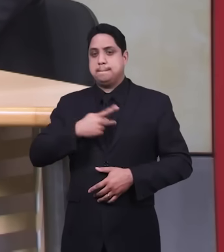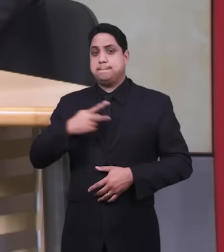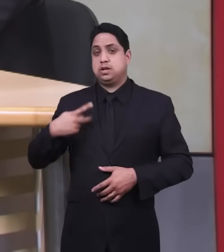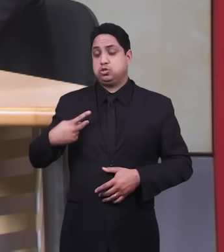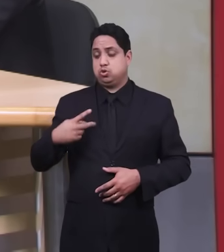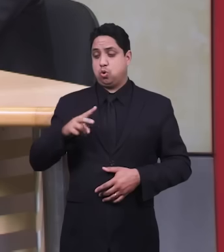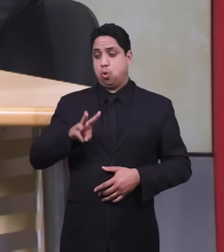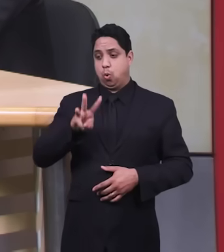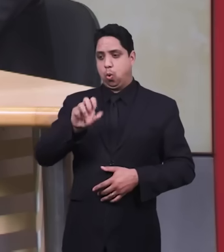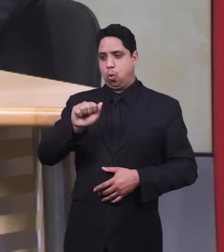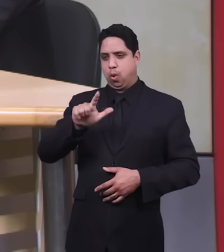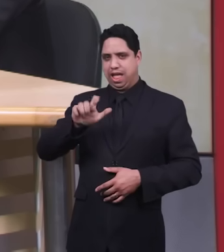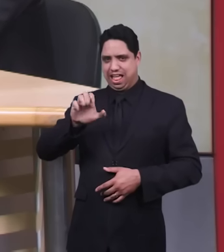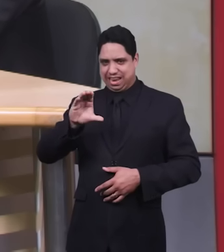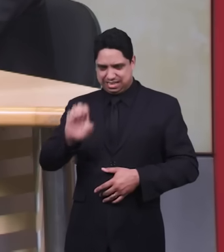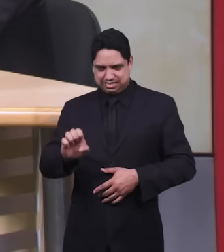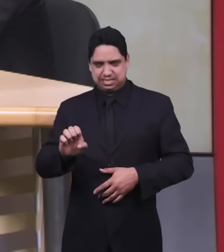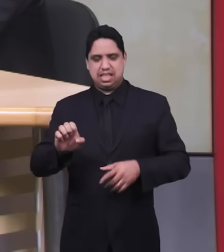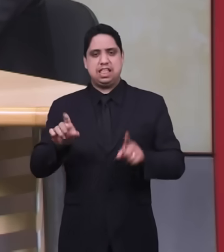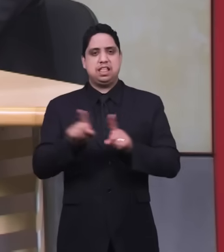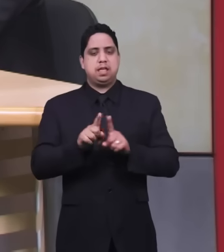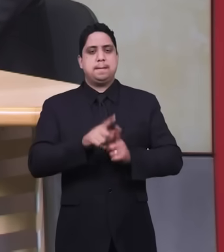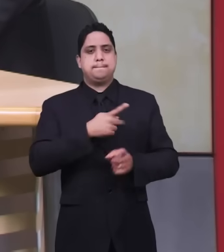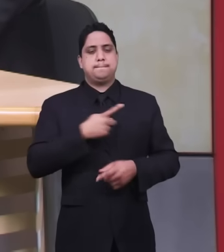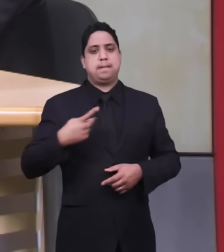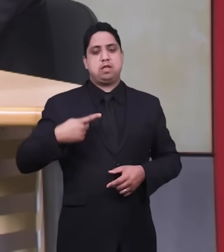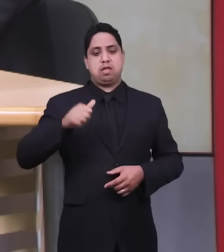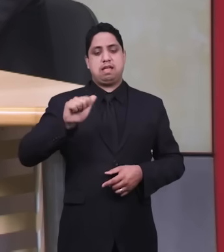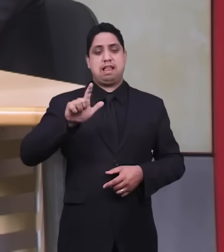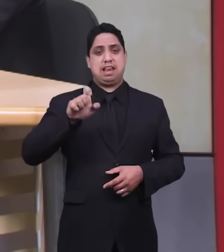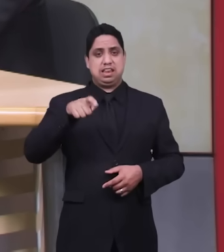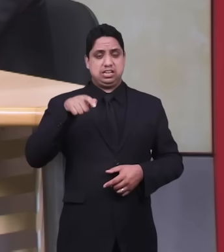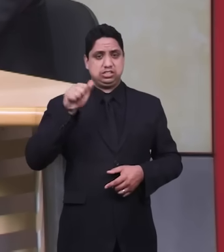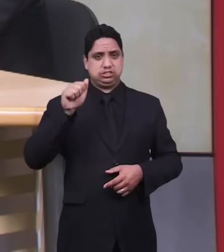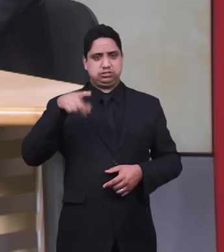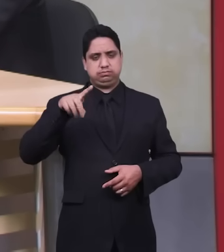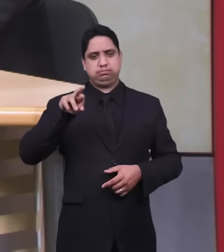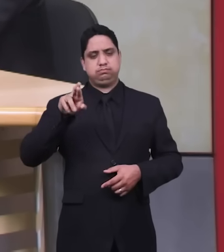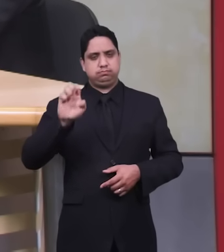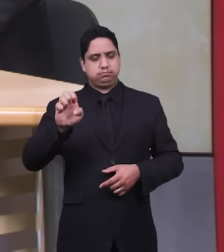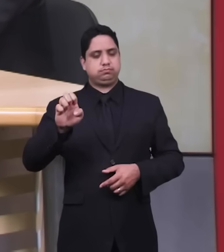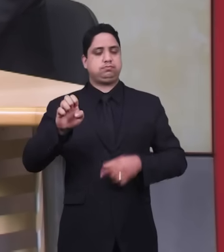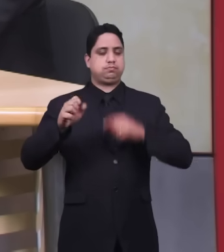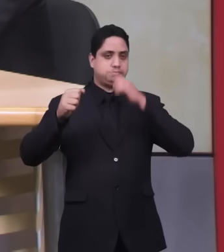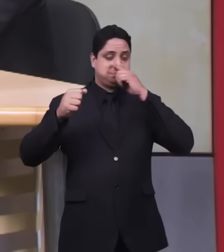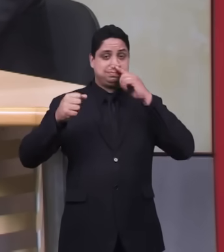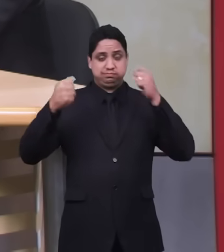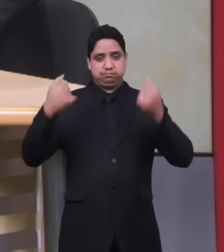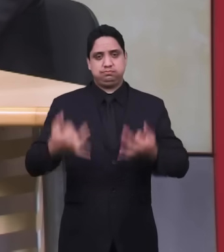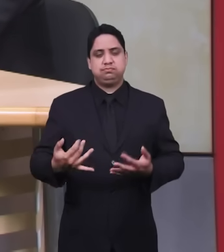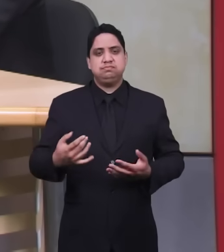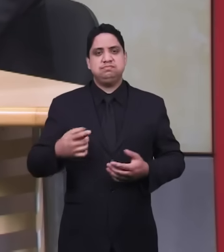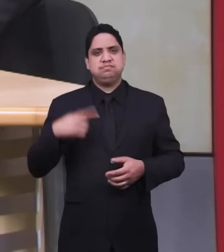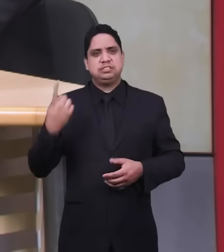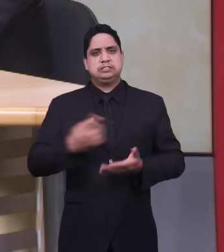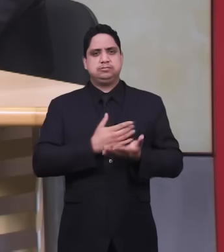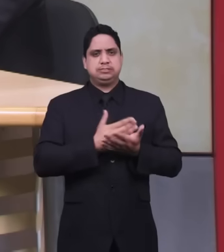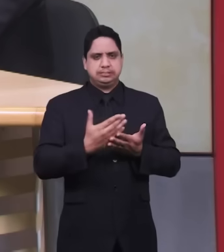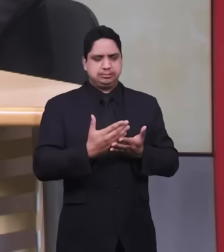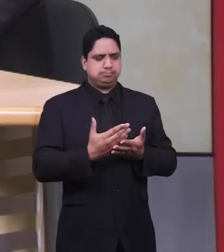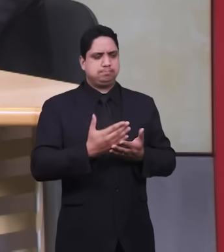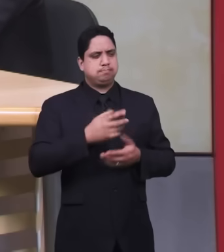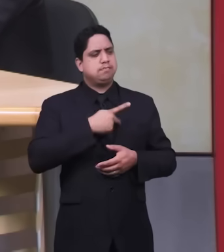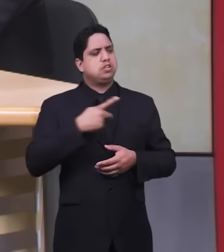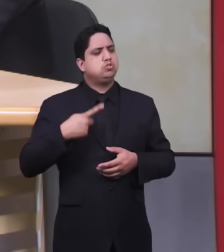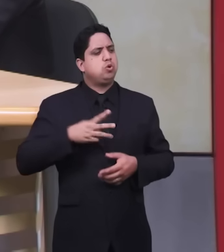Alexandre, Pai do Senhor. Nós vamos novamente continuar esse assunto. Vamos começar pelo pastor